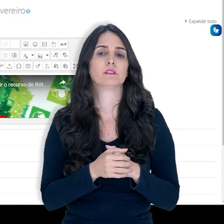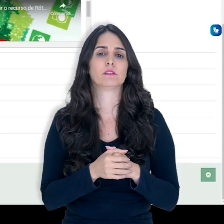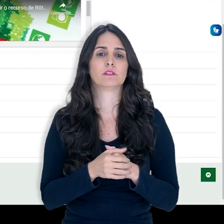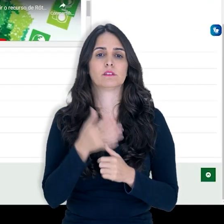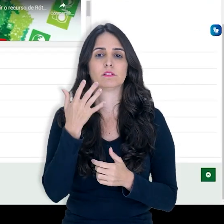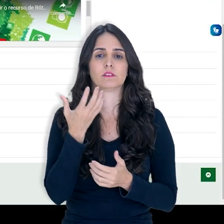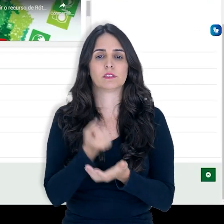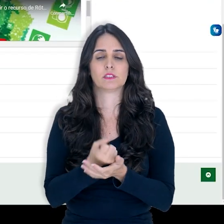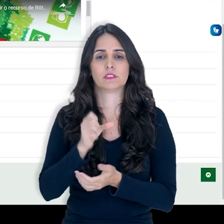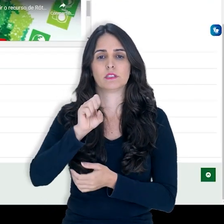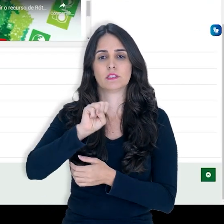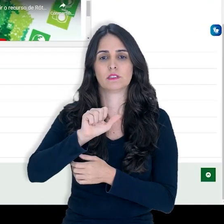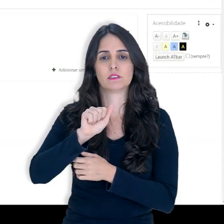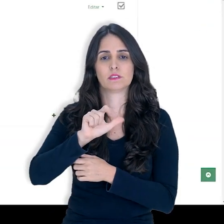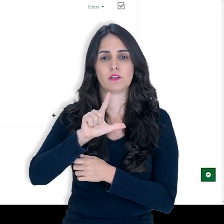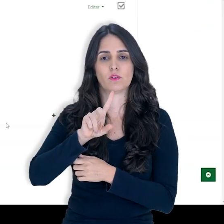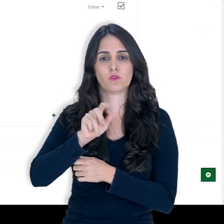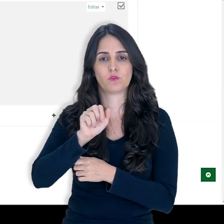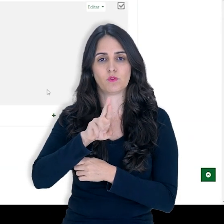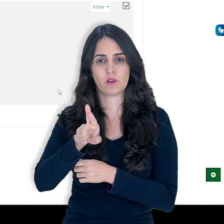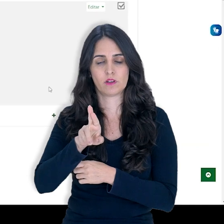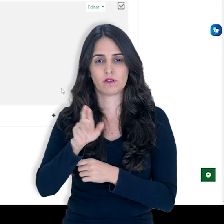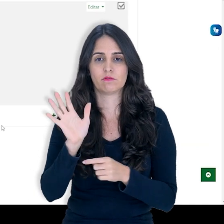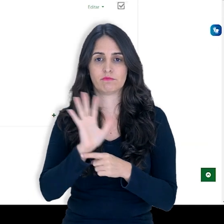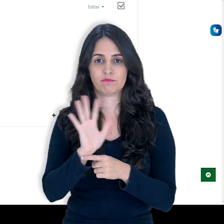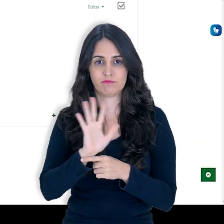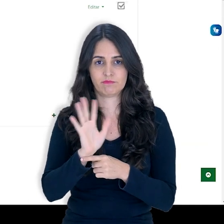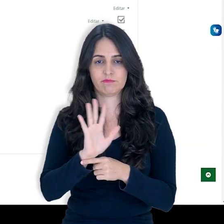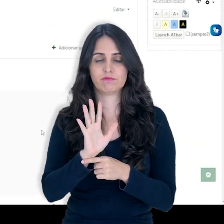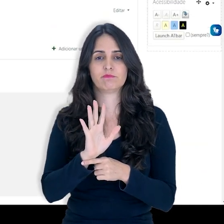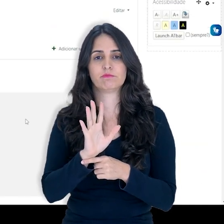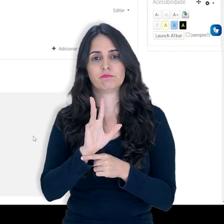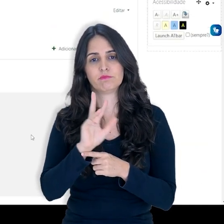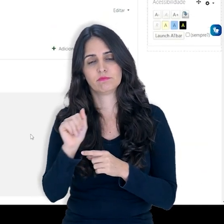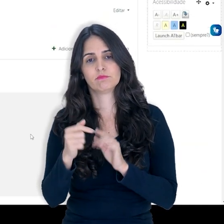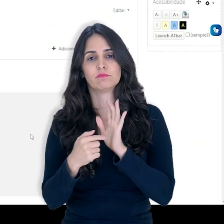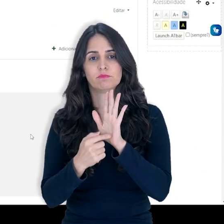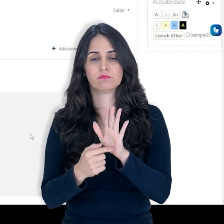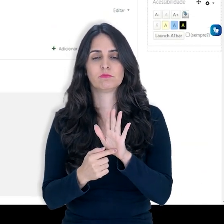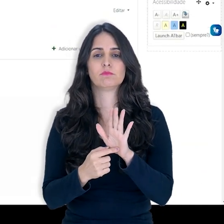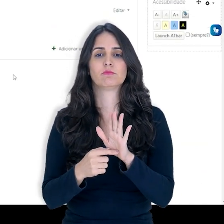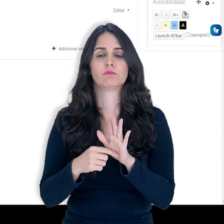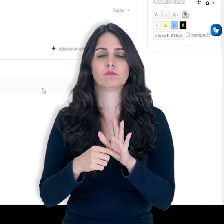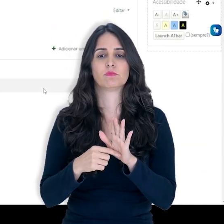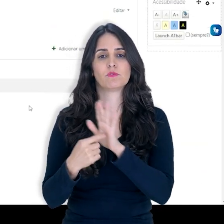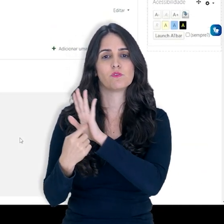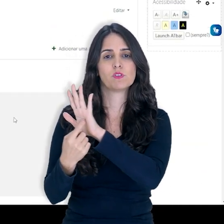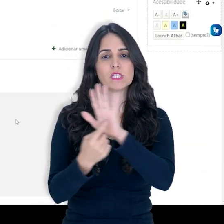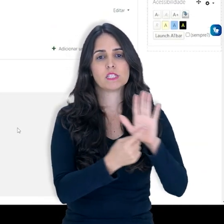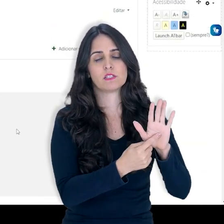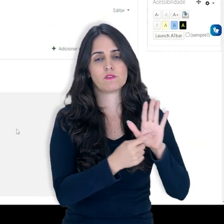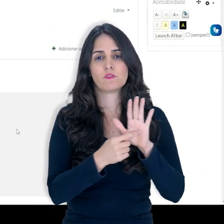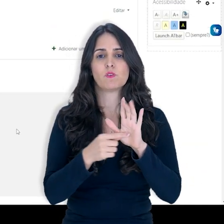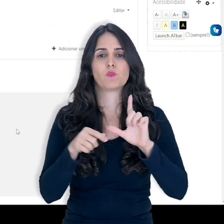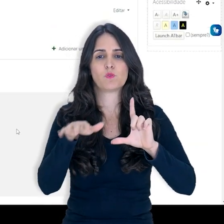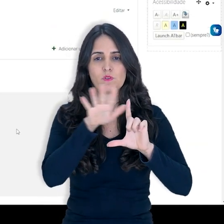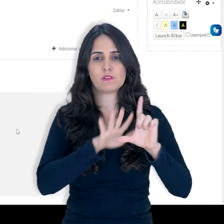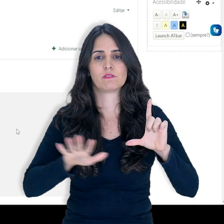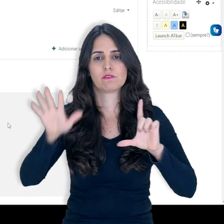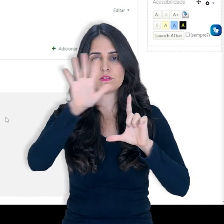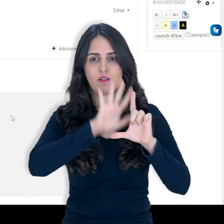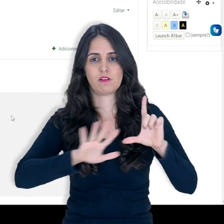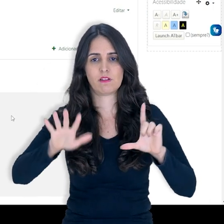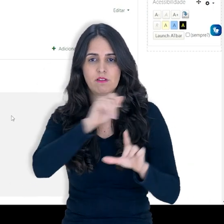atualizar, vou salvar. E o meu vídeo vai então no formato aqui de rótulo visível